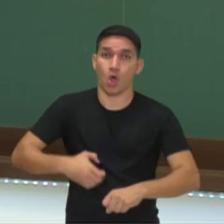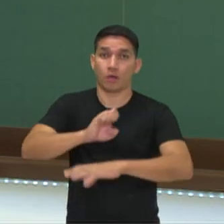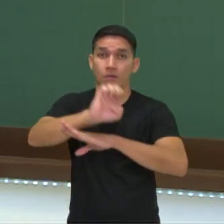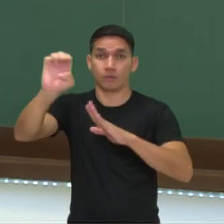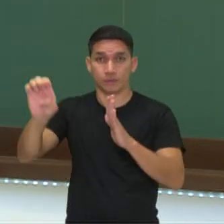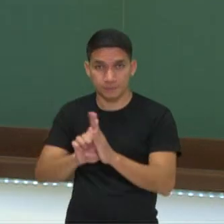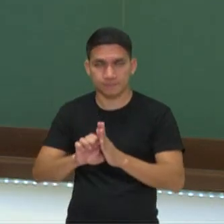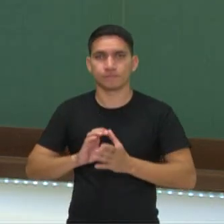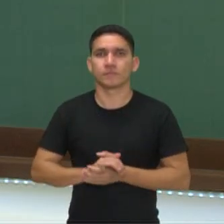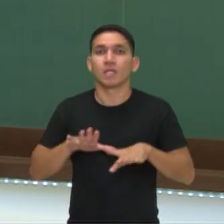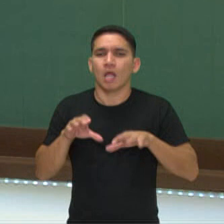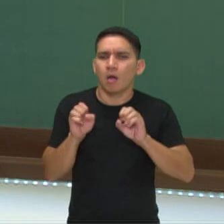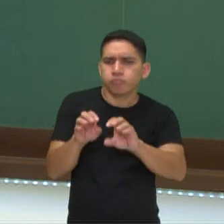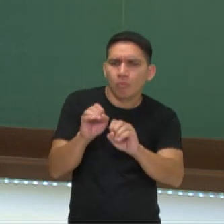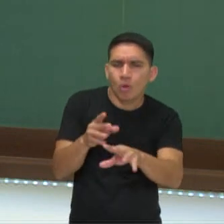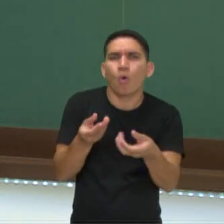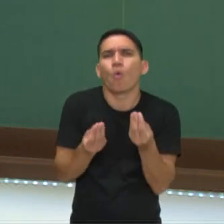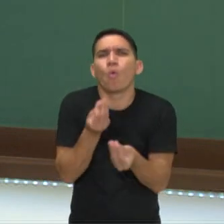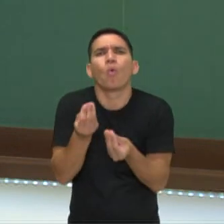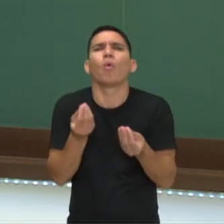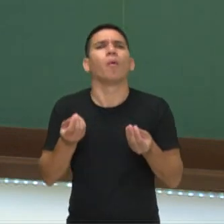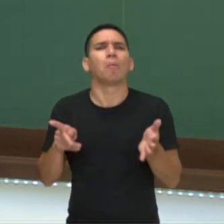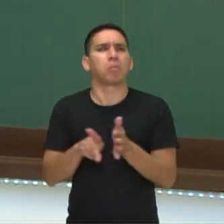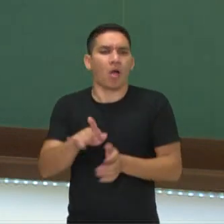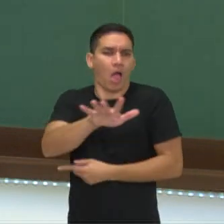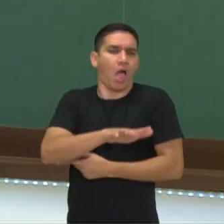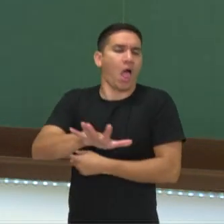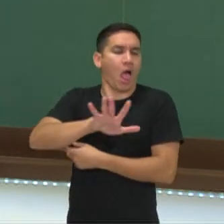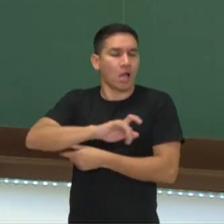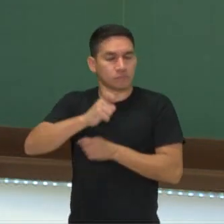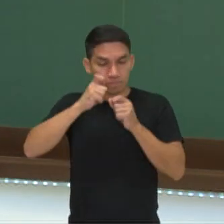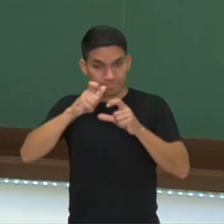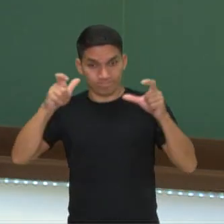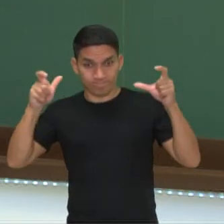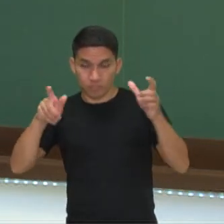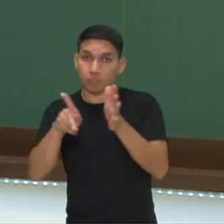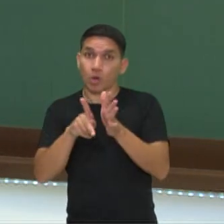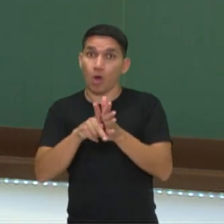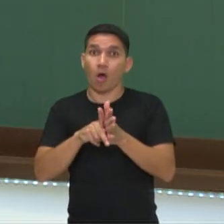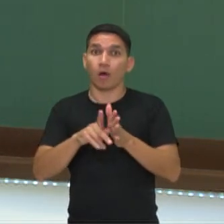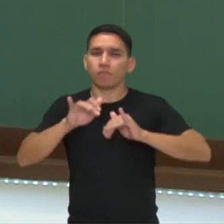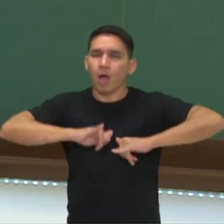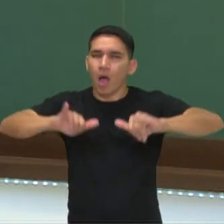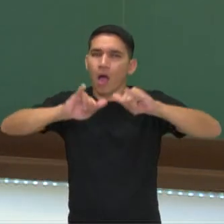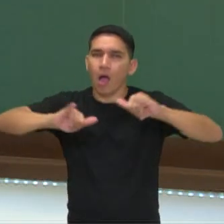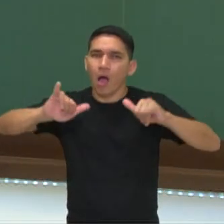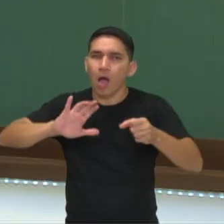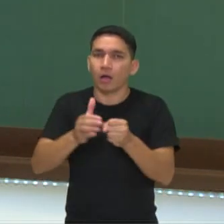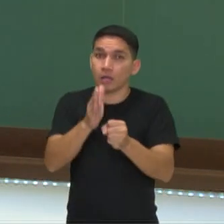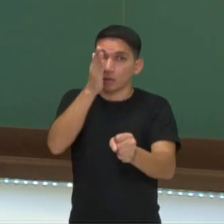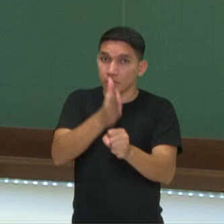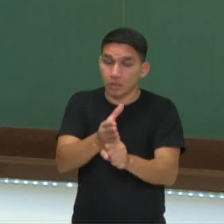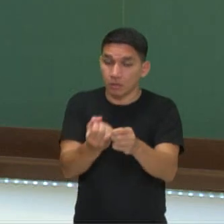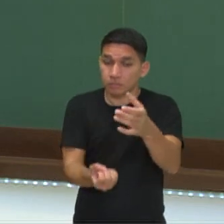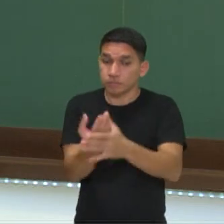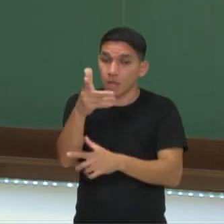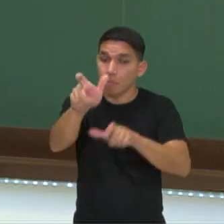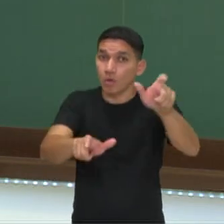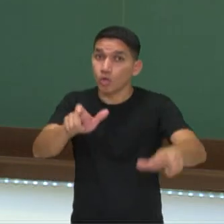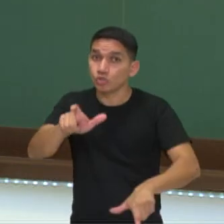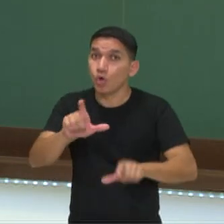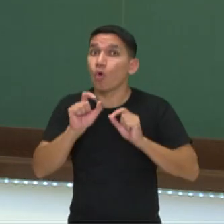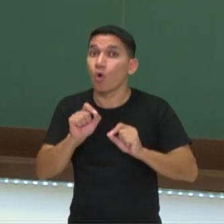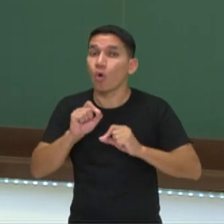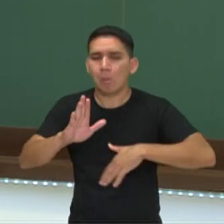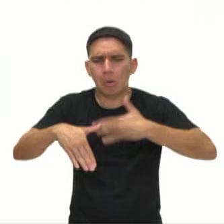totalitários. A educação foi uma área muito visada pela propaganda fascista para formar cidadãos